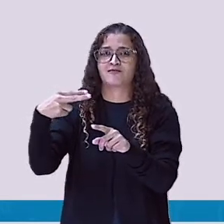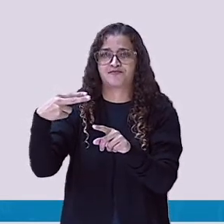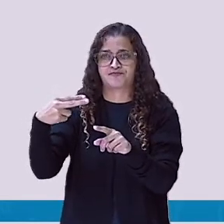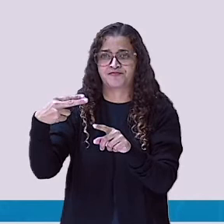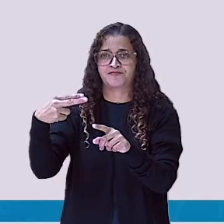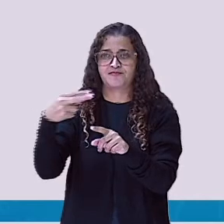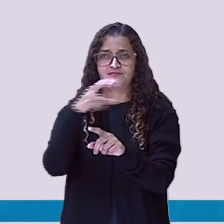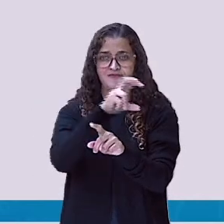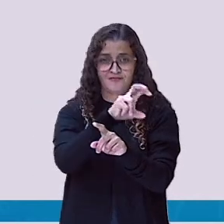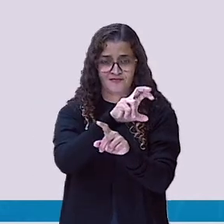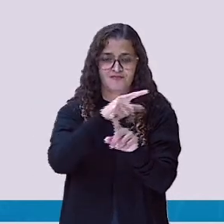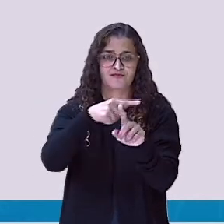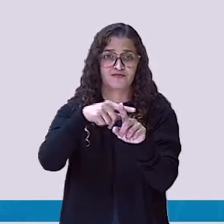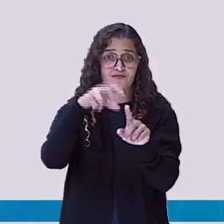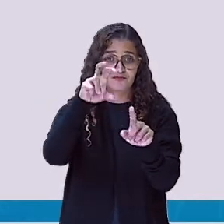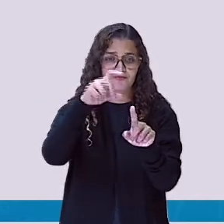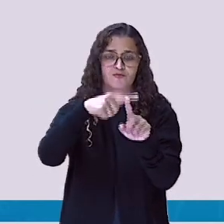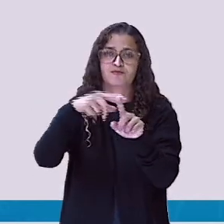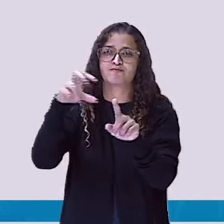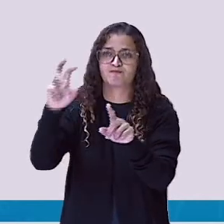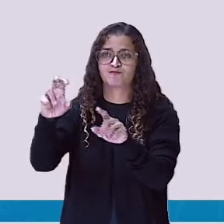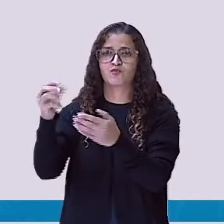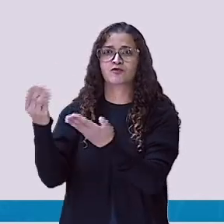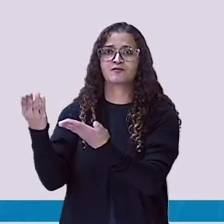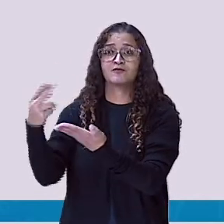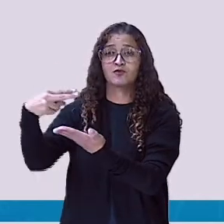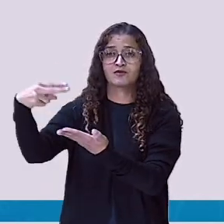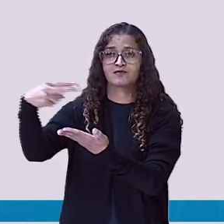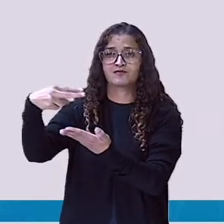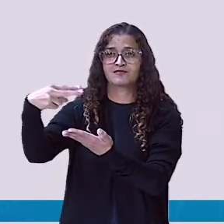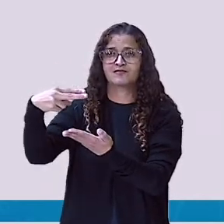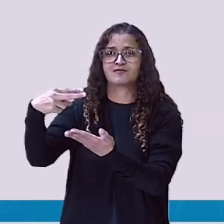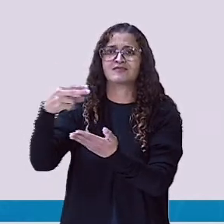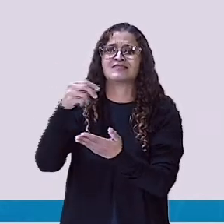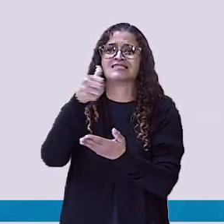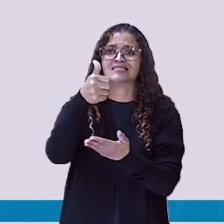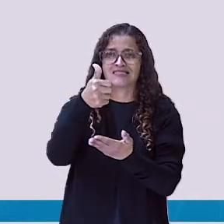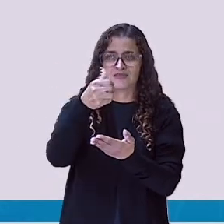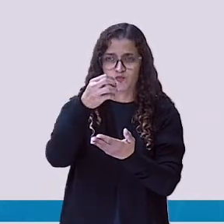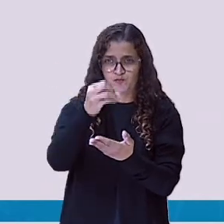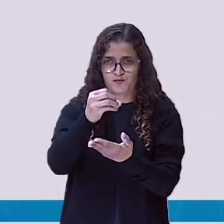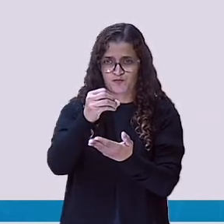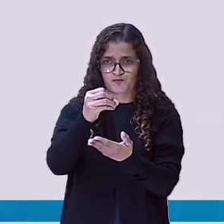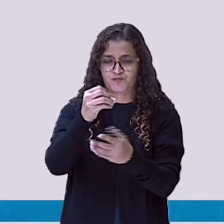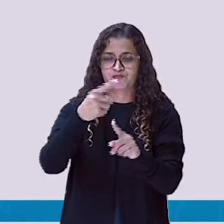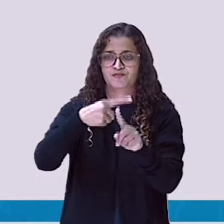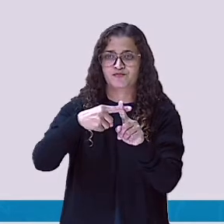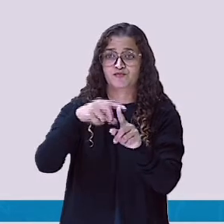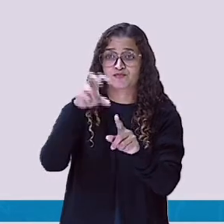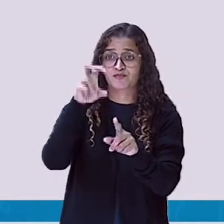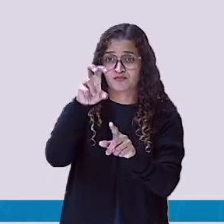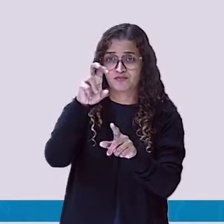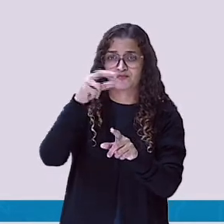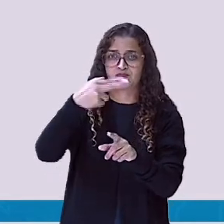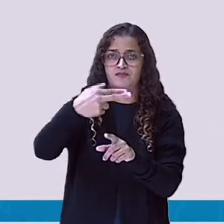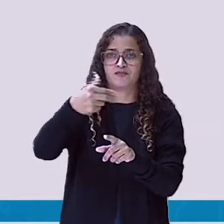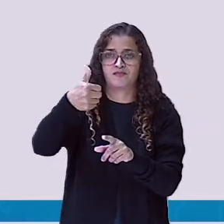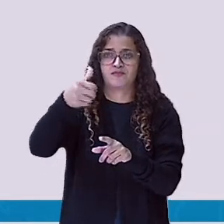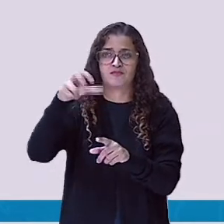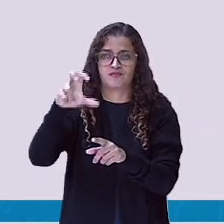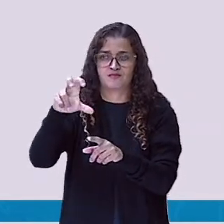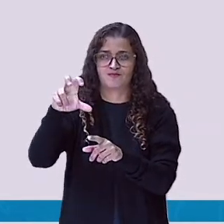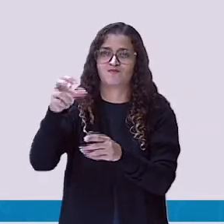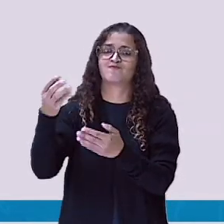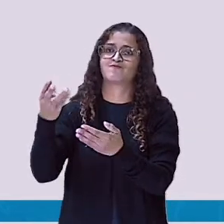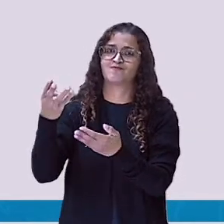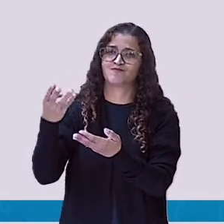valor uma vez, 2 vezes, 3 vezes. 5 mais 5, 10. Mais 5,